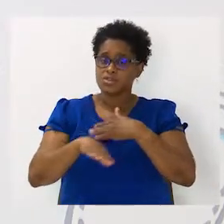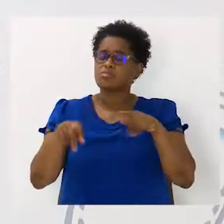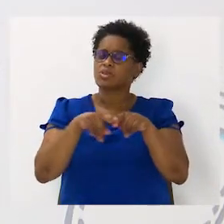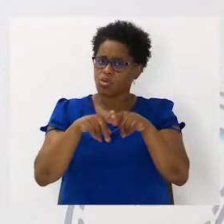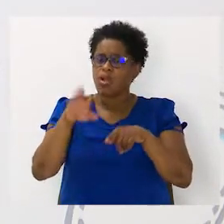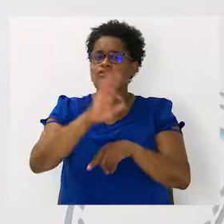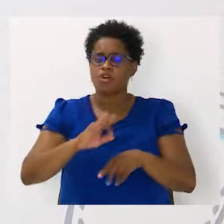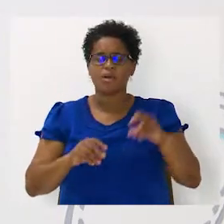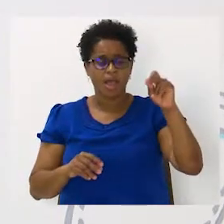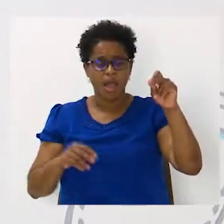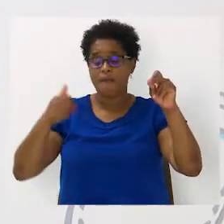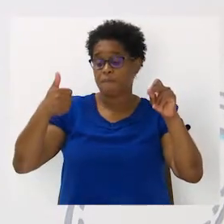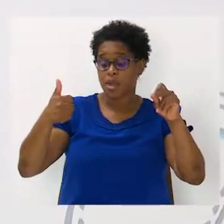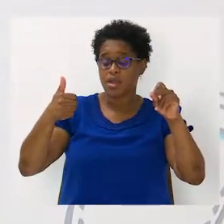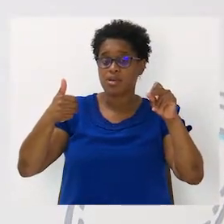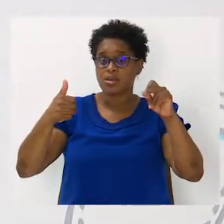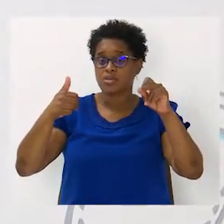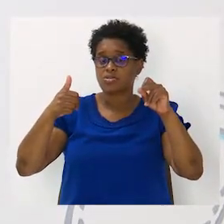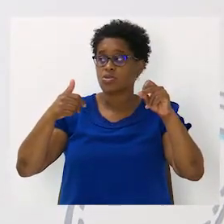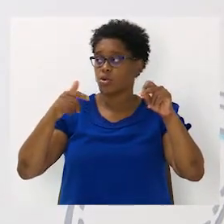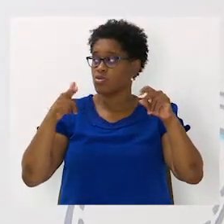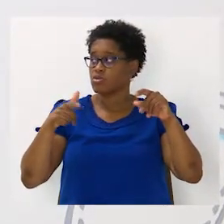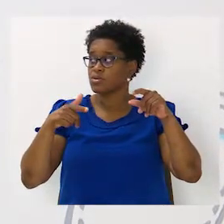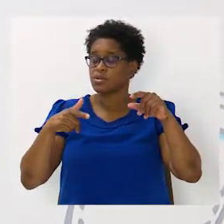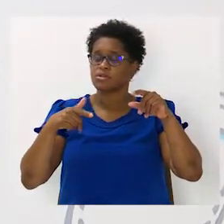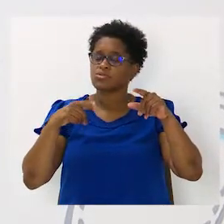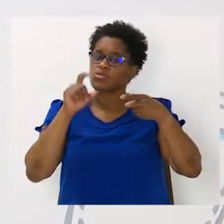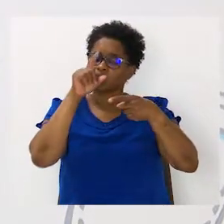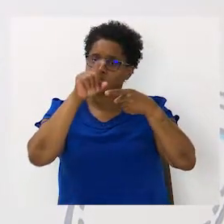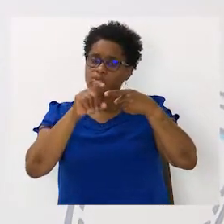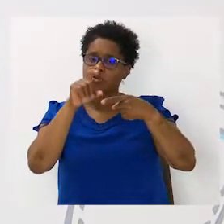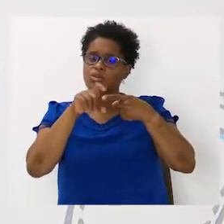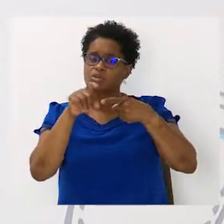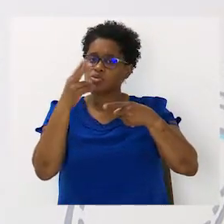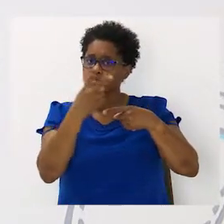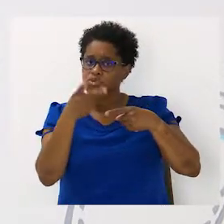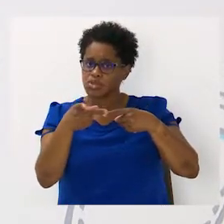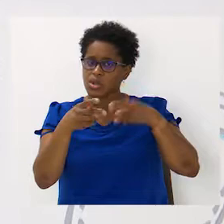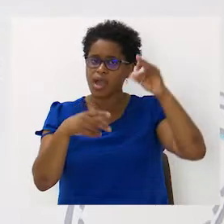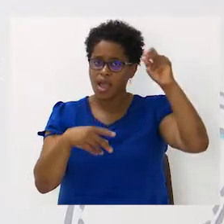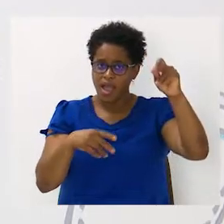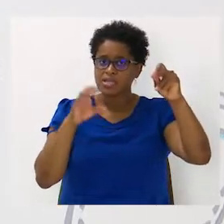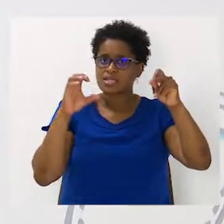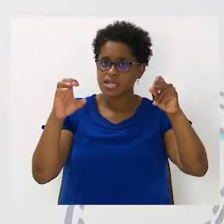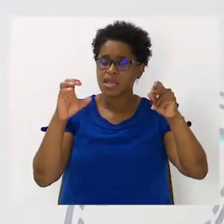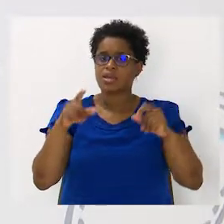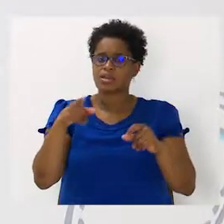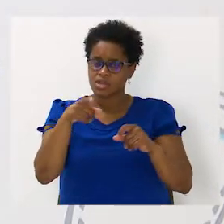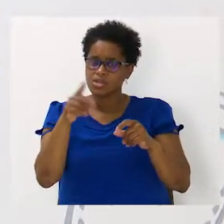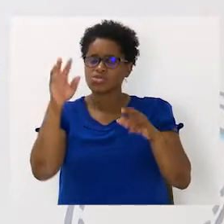com AB, dividimos por tudo isto agora, AC. Temos aqui no